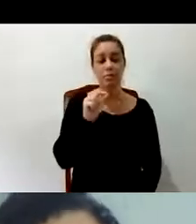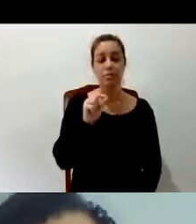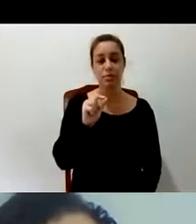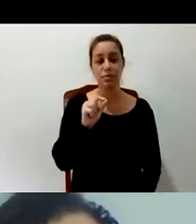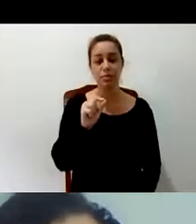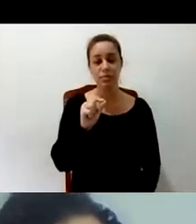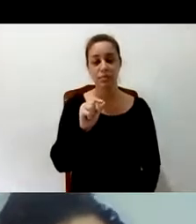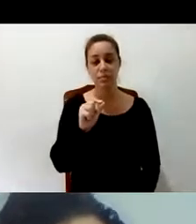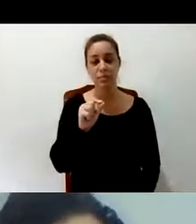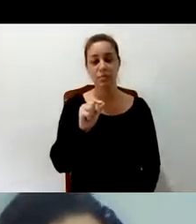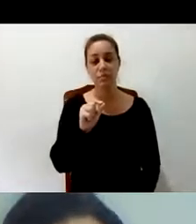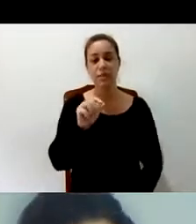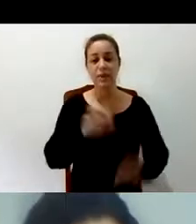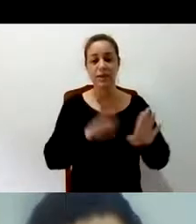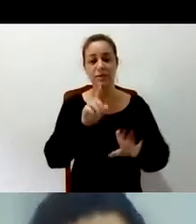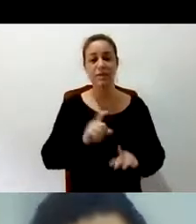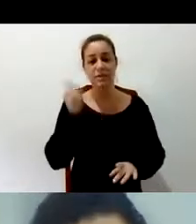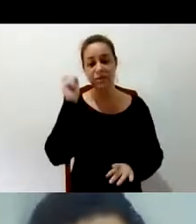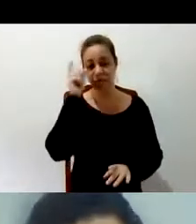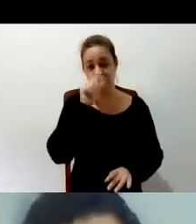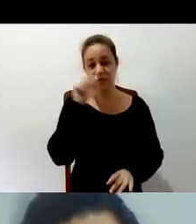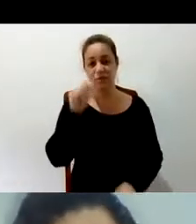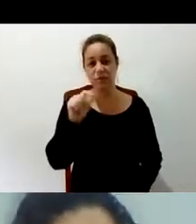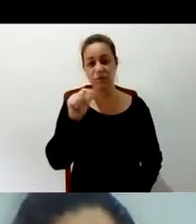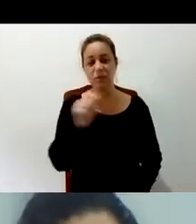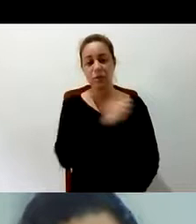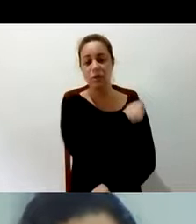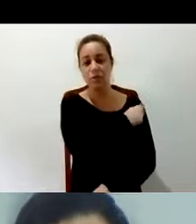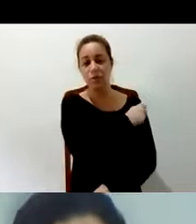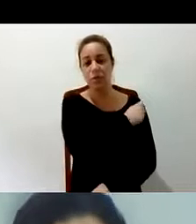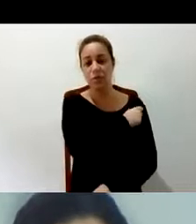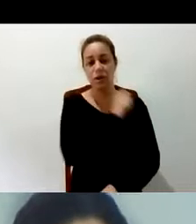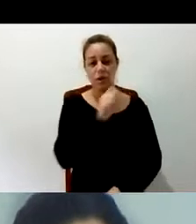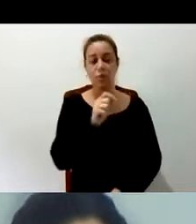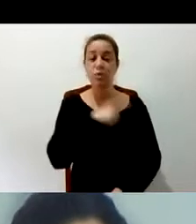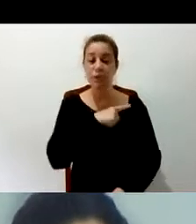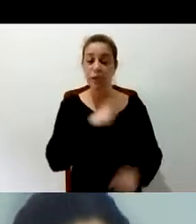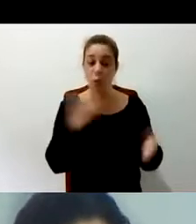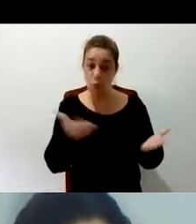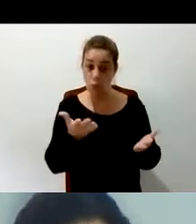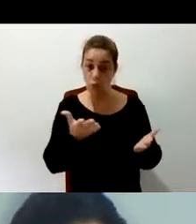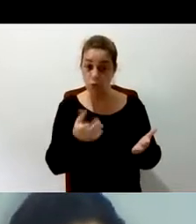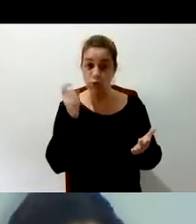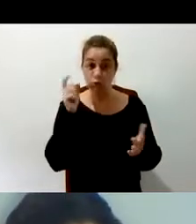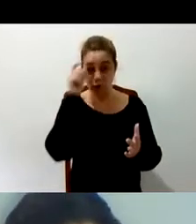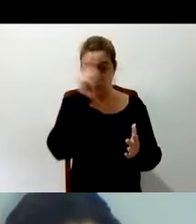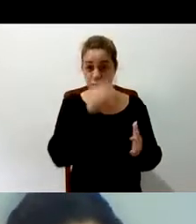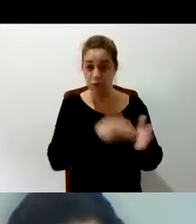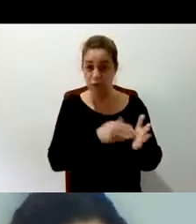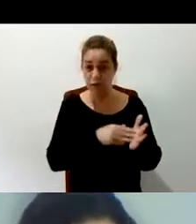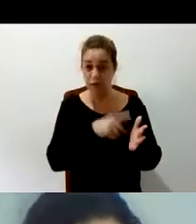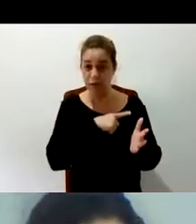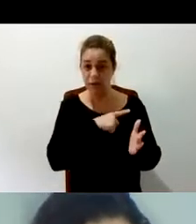uma grande dificuldade que o aluno tem, que eles sempre